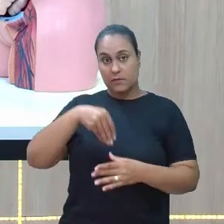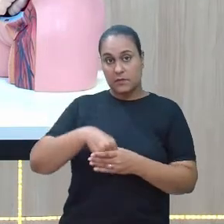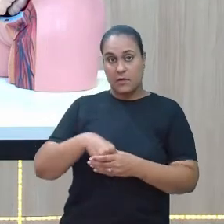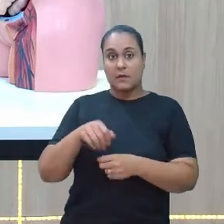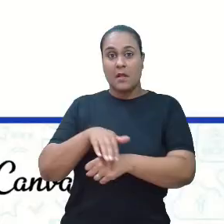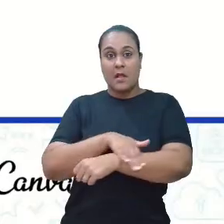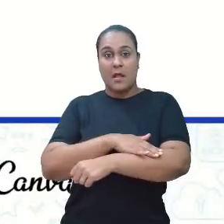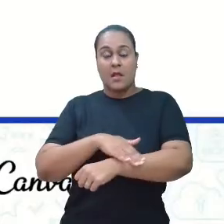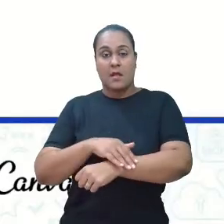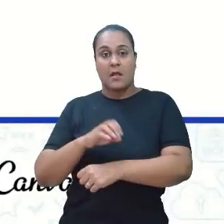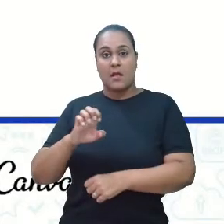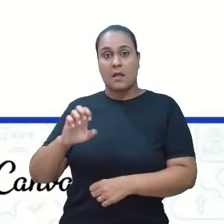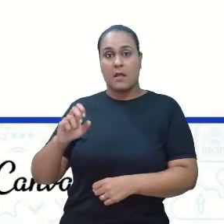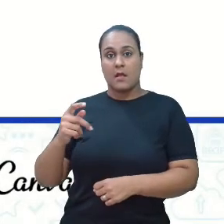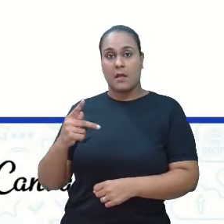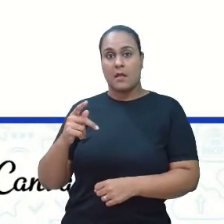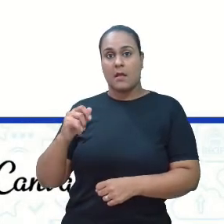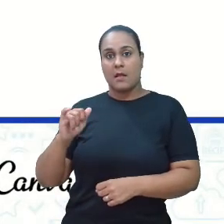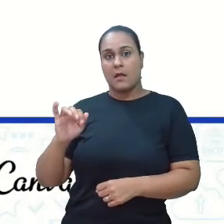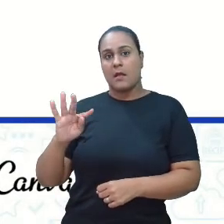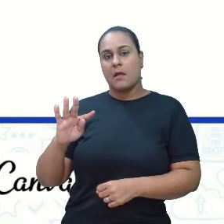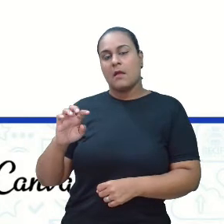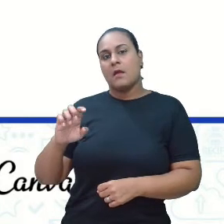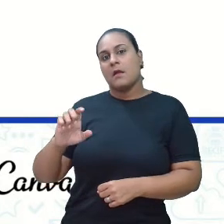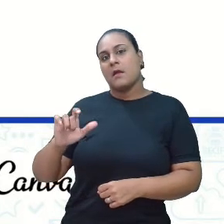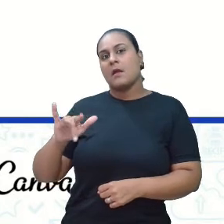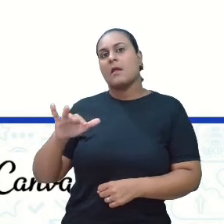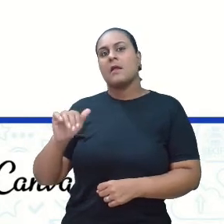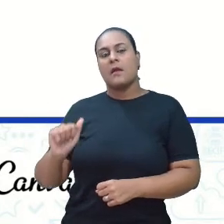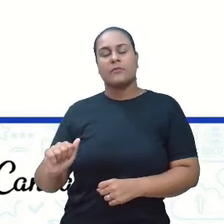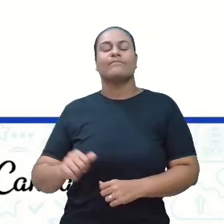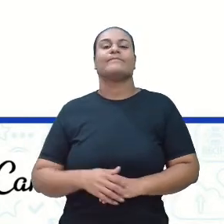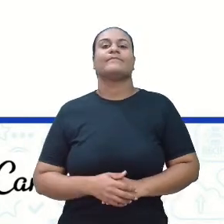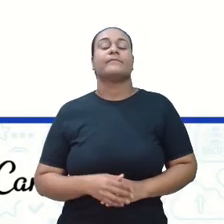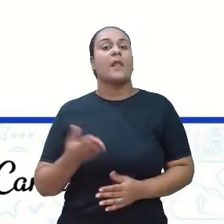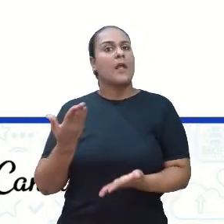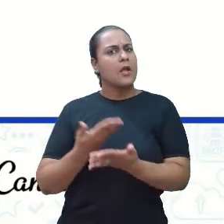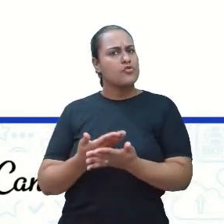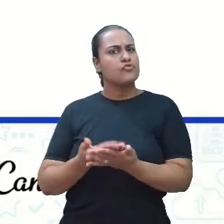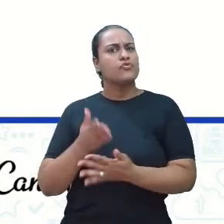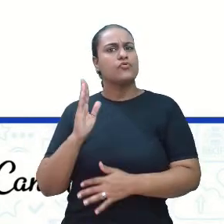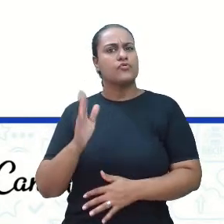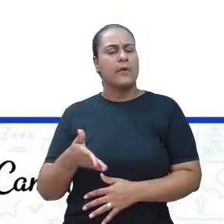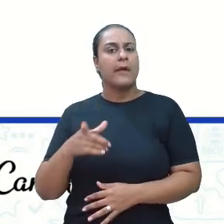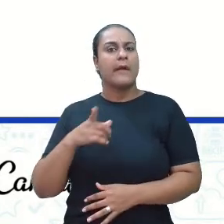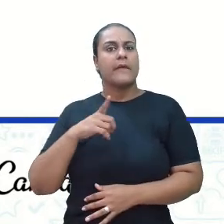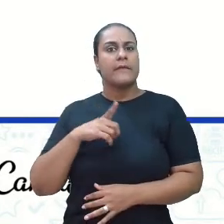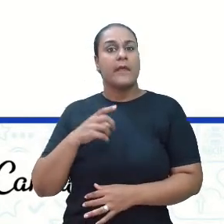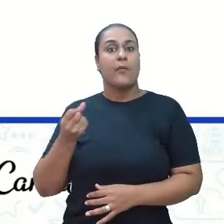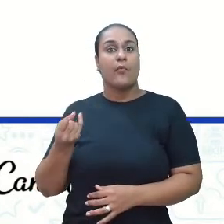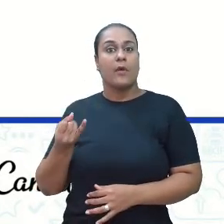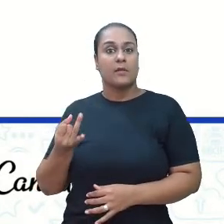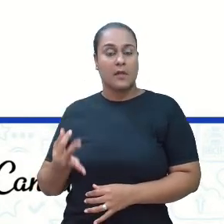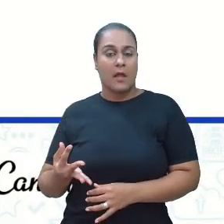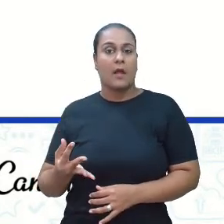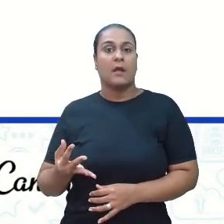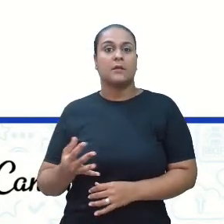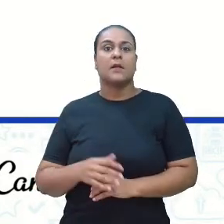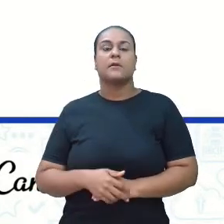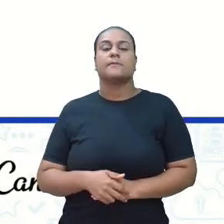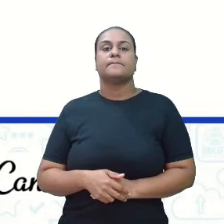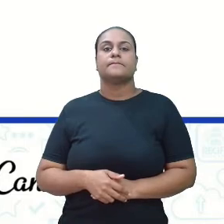tecido epitelial, que nós já estudamos. E também ele tem grande quantidade de